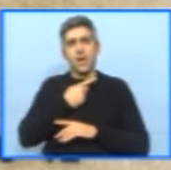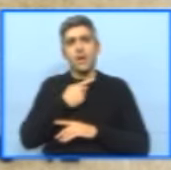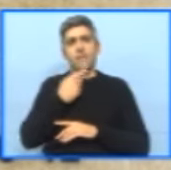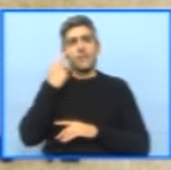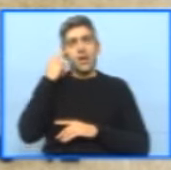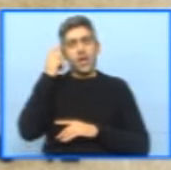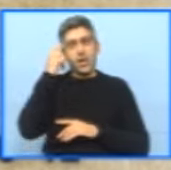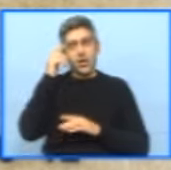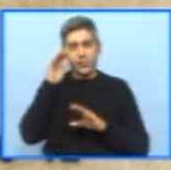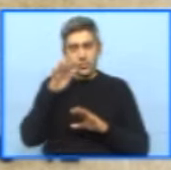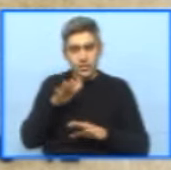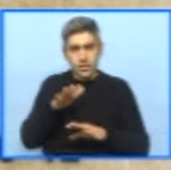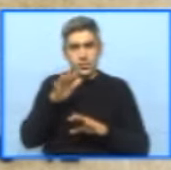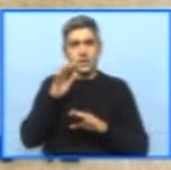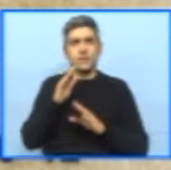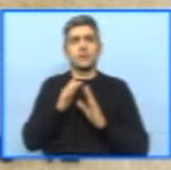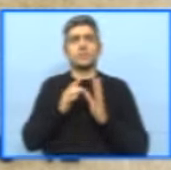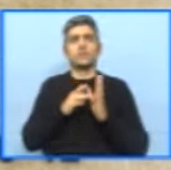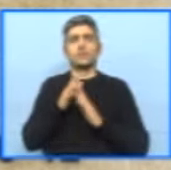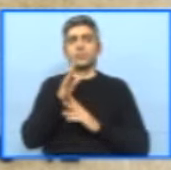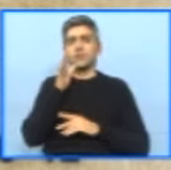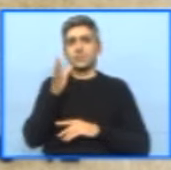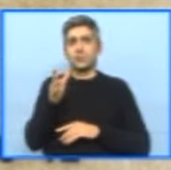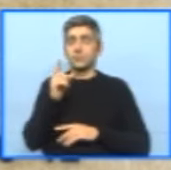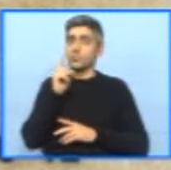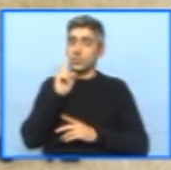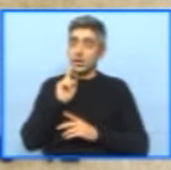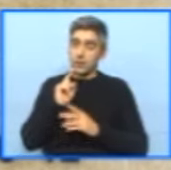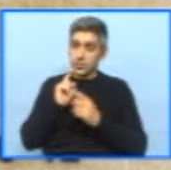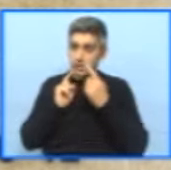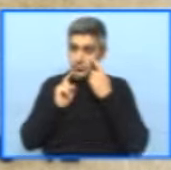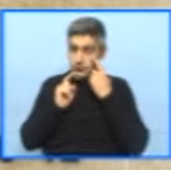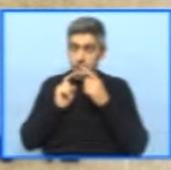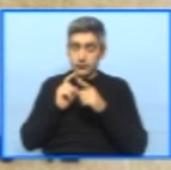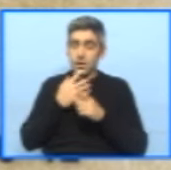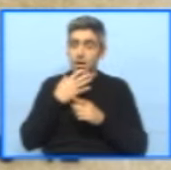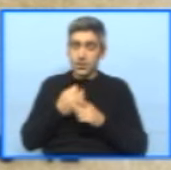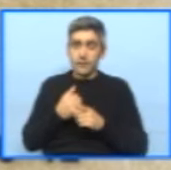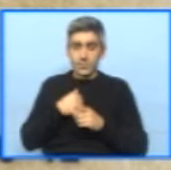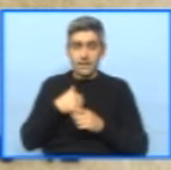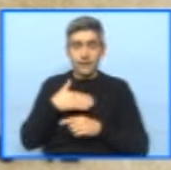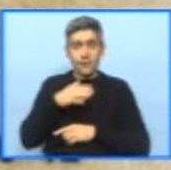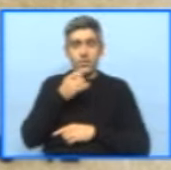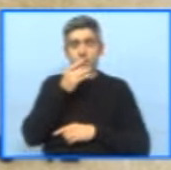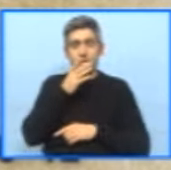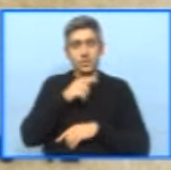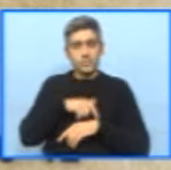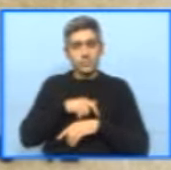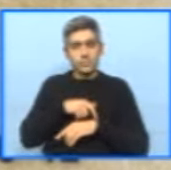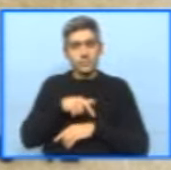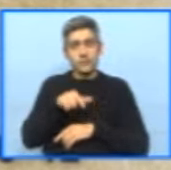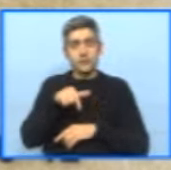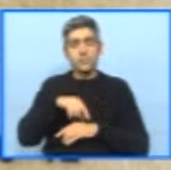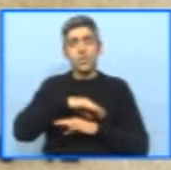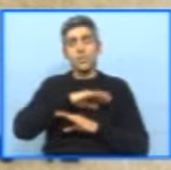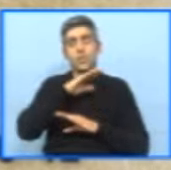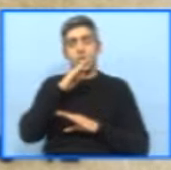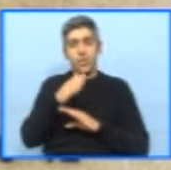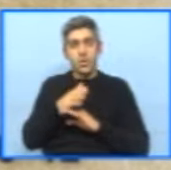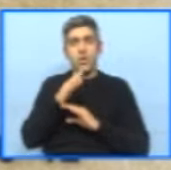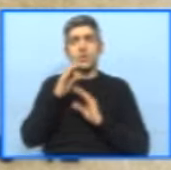Disse-lhe Jesus: "Mulher, acredita em mim. Vai chegar a hora em que nem neste monte nem em